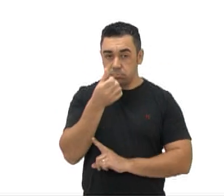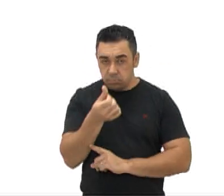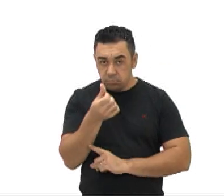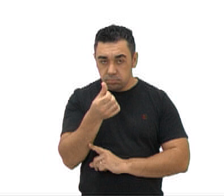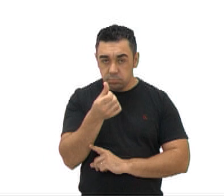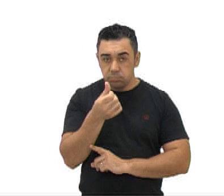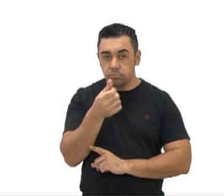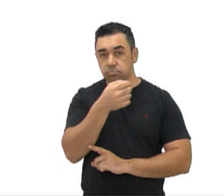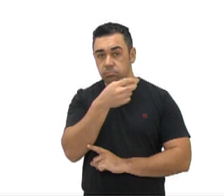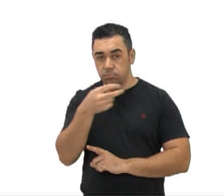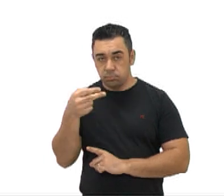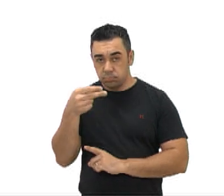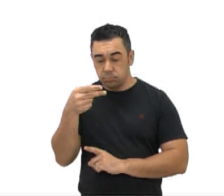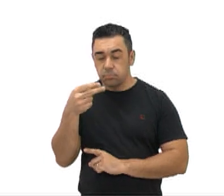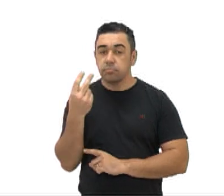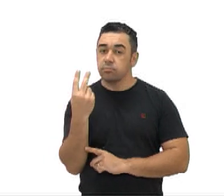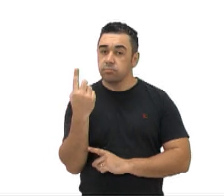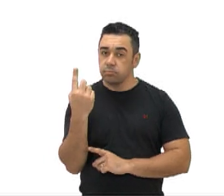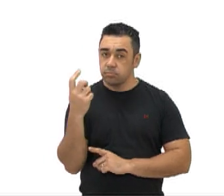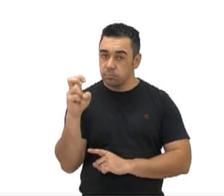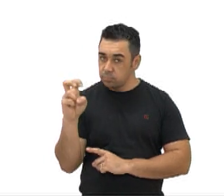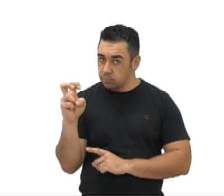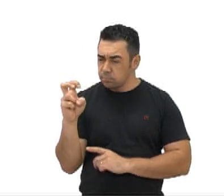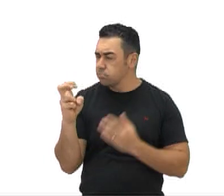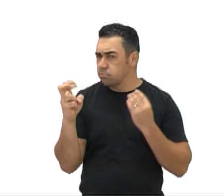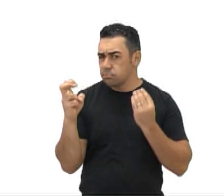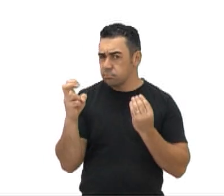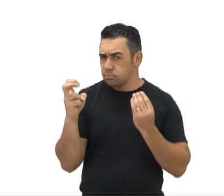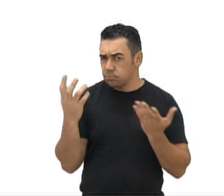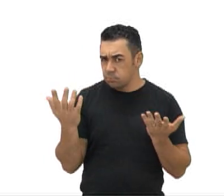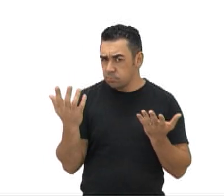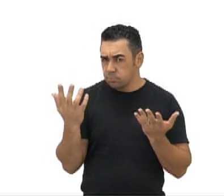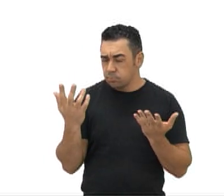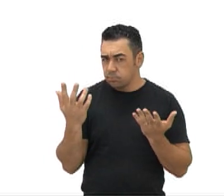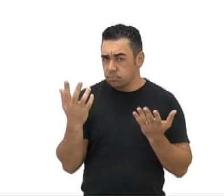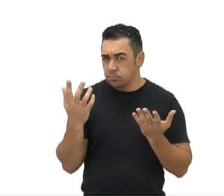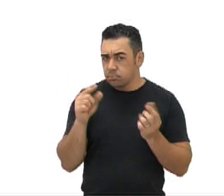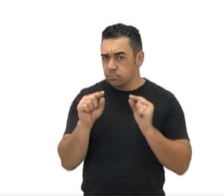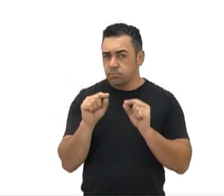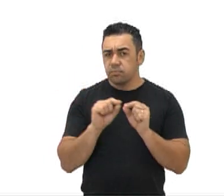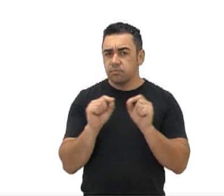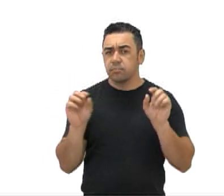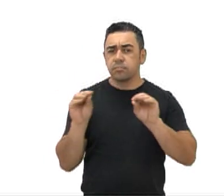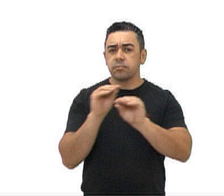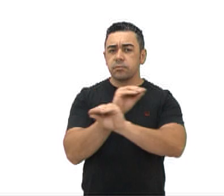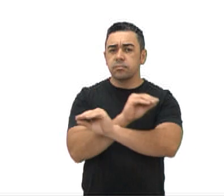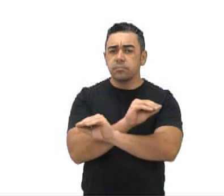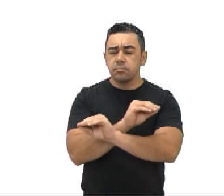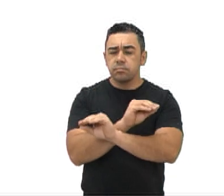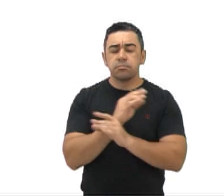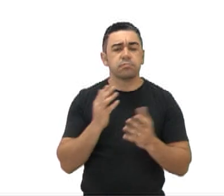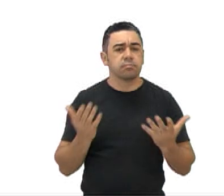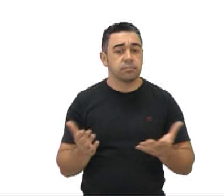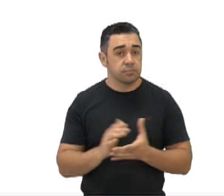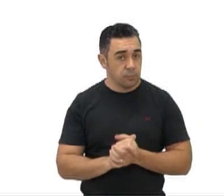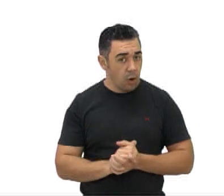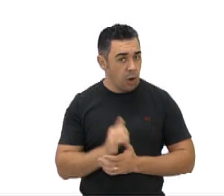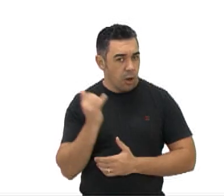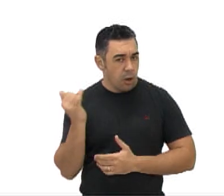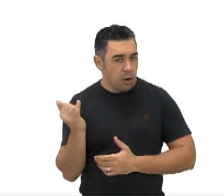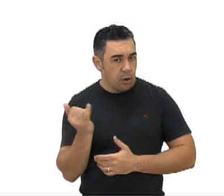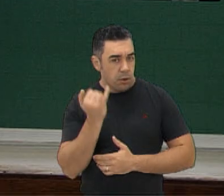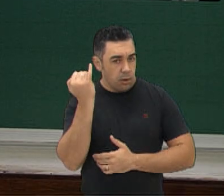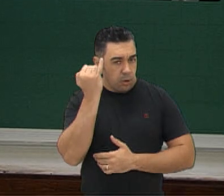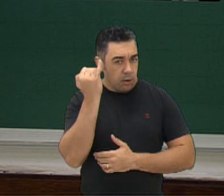15. Como você escreveria essa situação usando a linguagem matemática? Algumas informações importantes que a